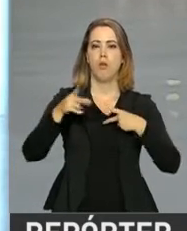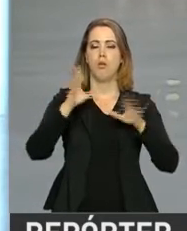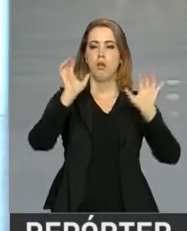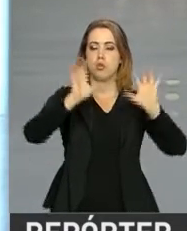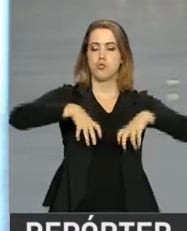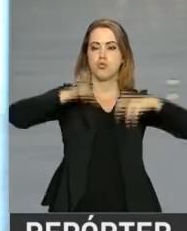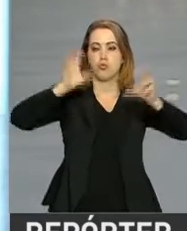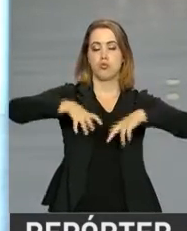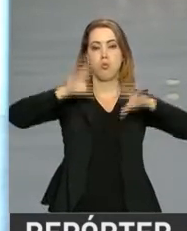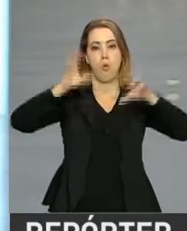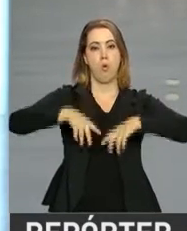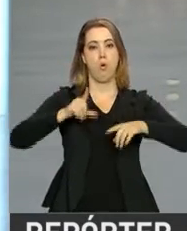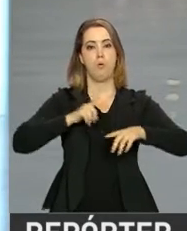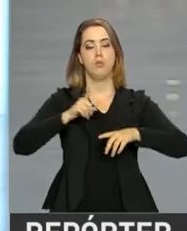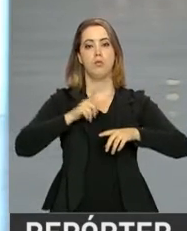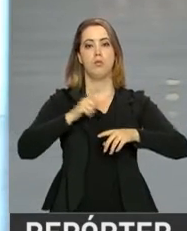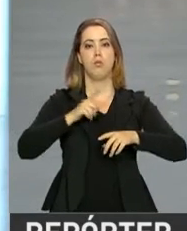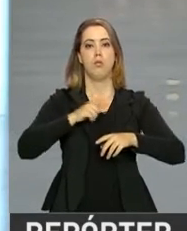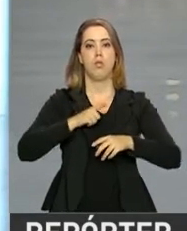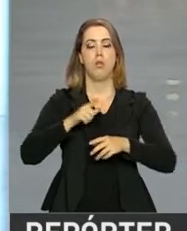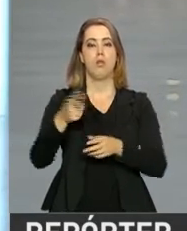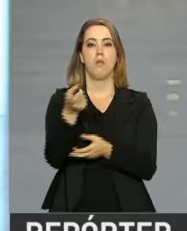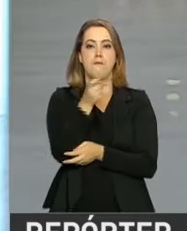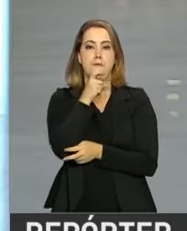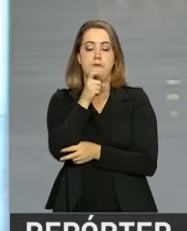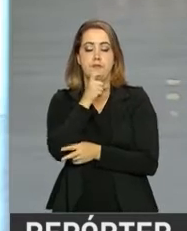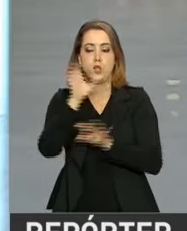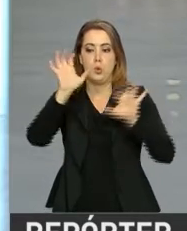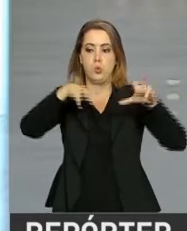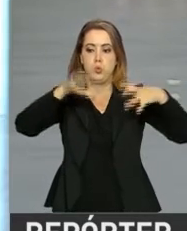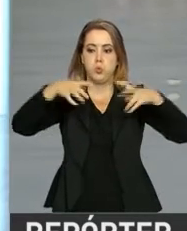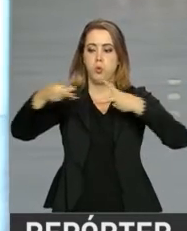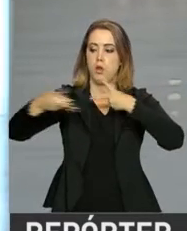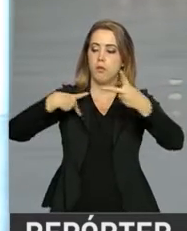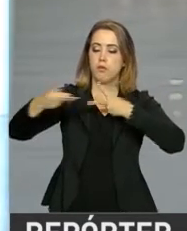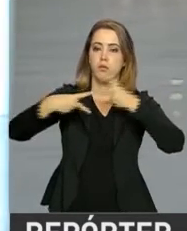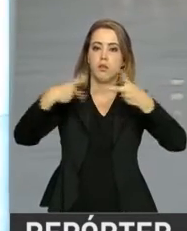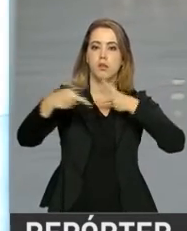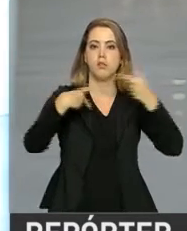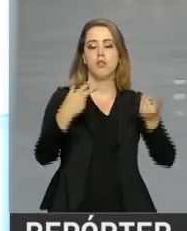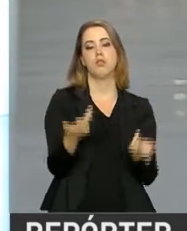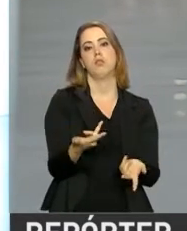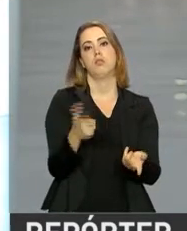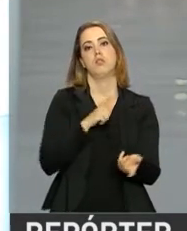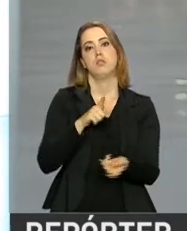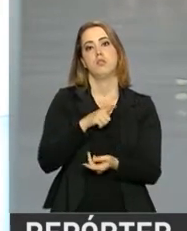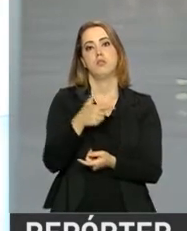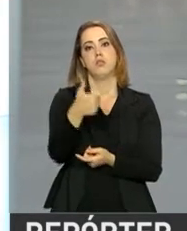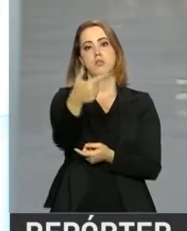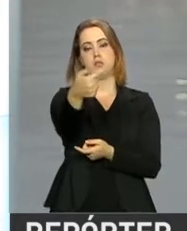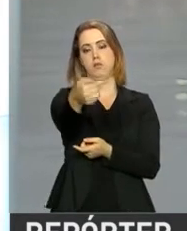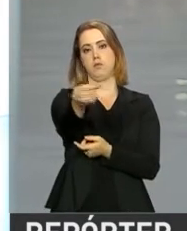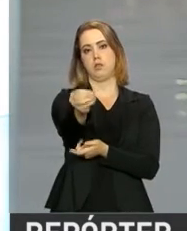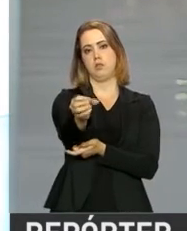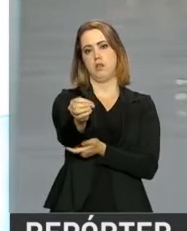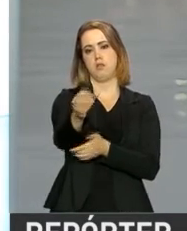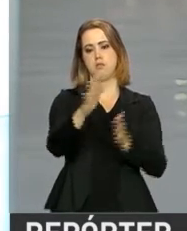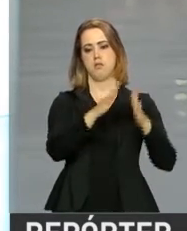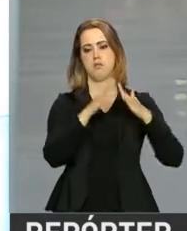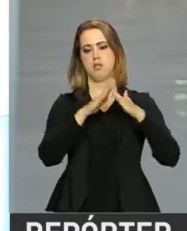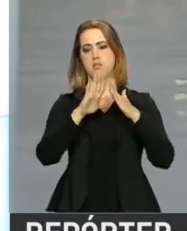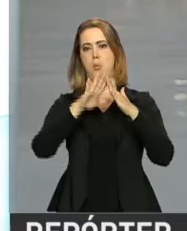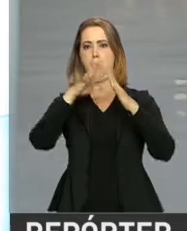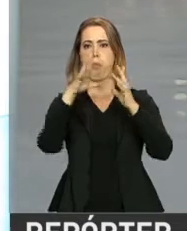chuvas granizo ventos que levaram a cerca de 700 casas moradias danificadas